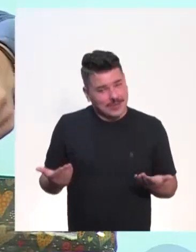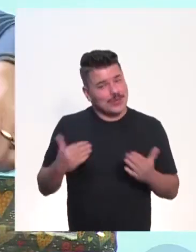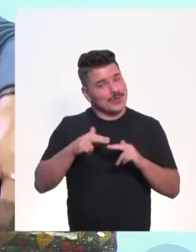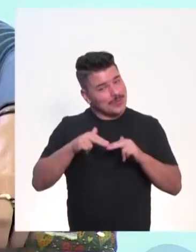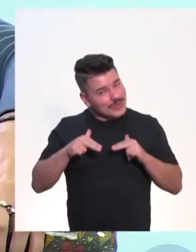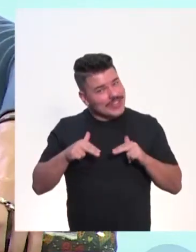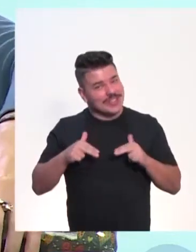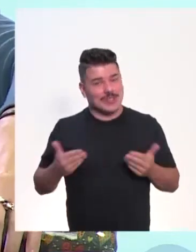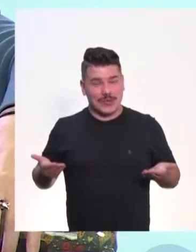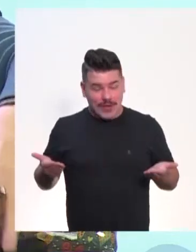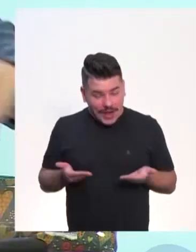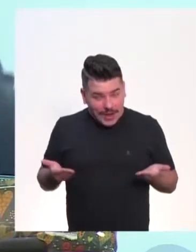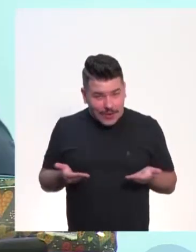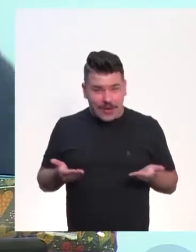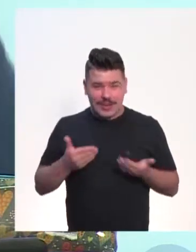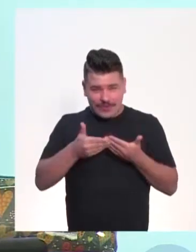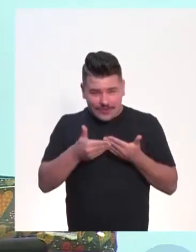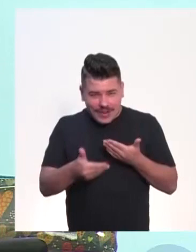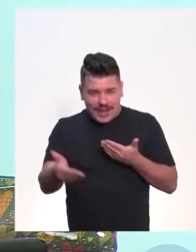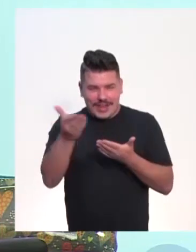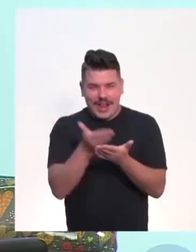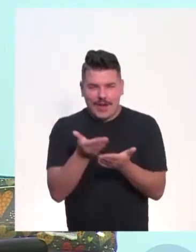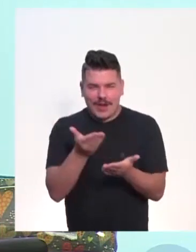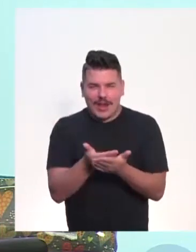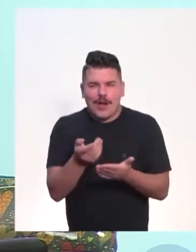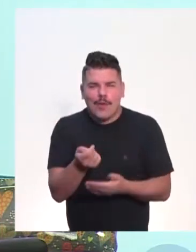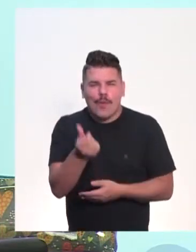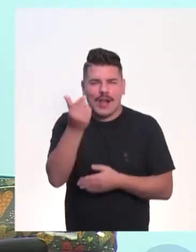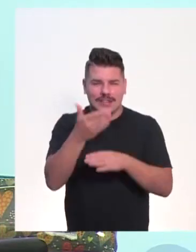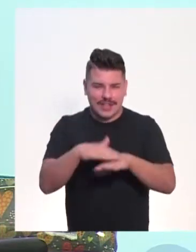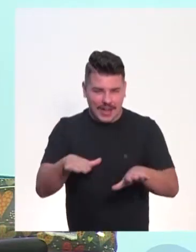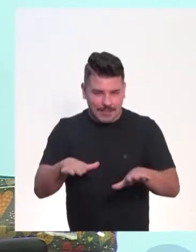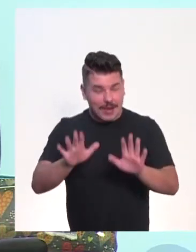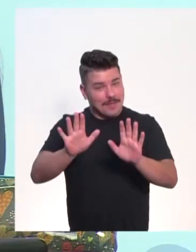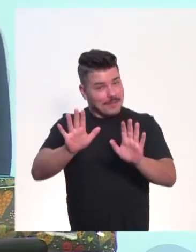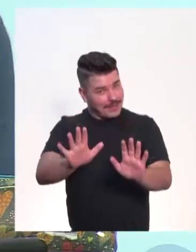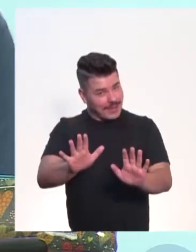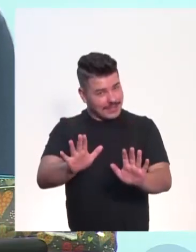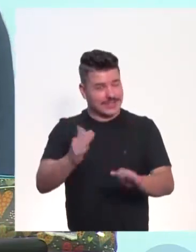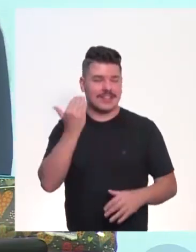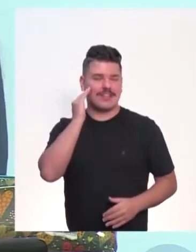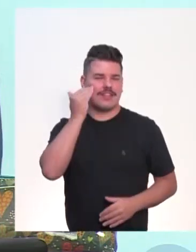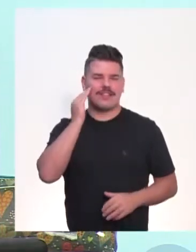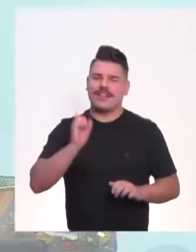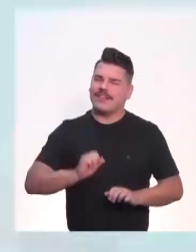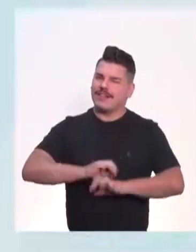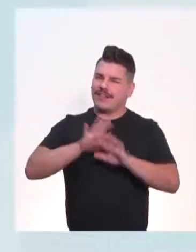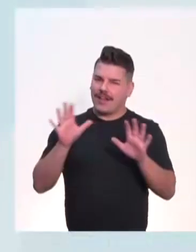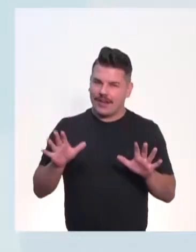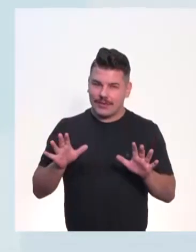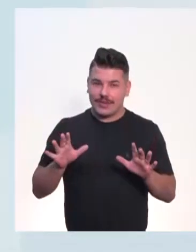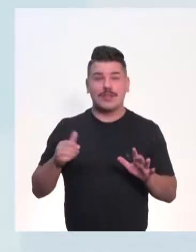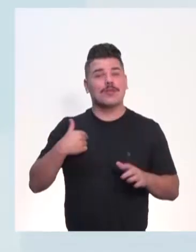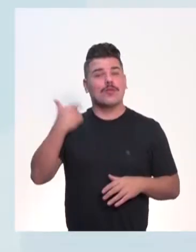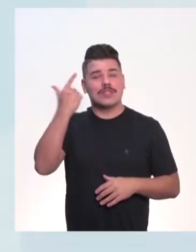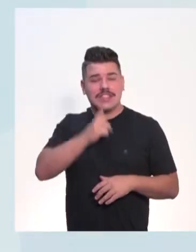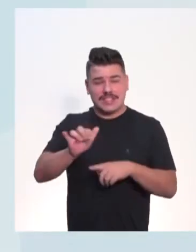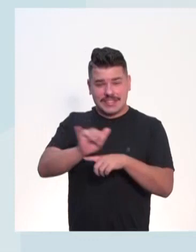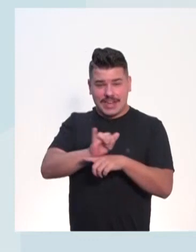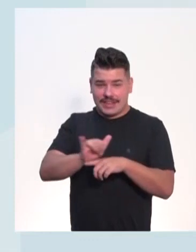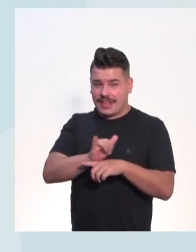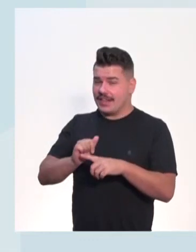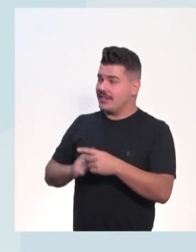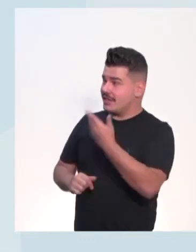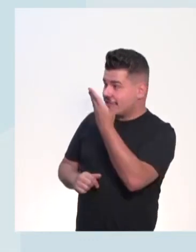gente já ir finalizar, a gente começa a entender que dominar essas diferentes técnicas e melhorar a nossa forma